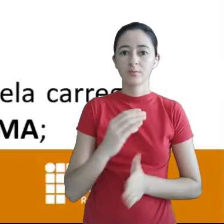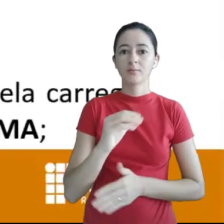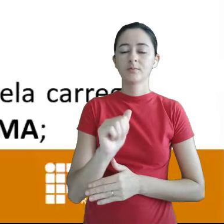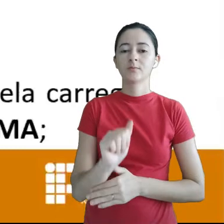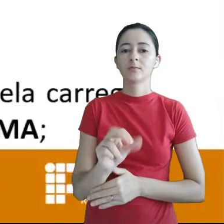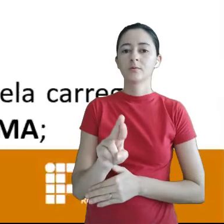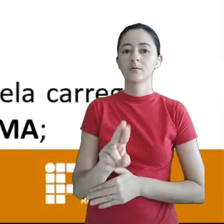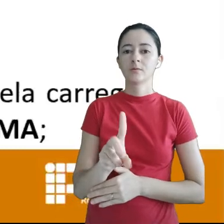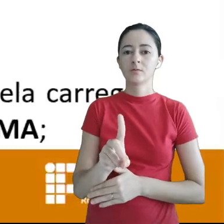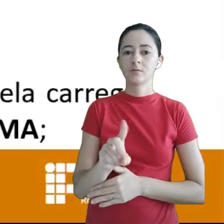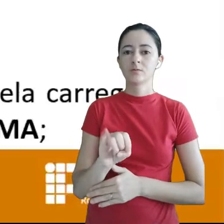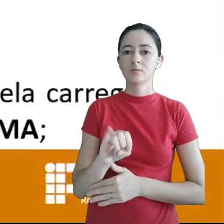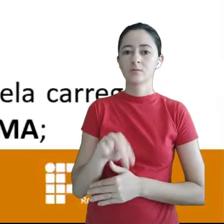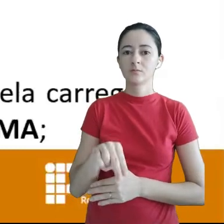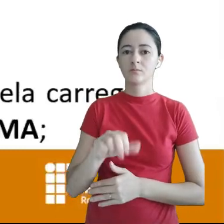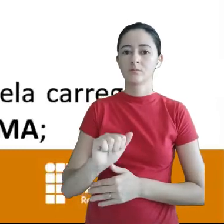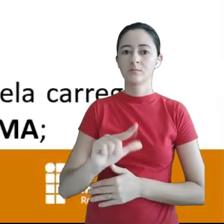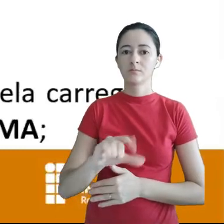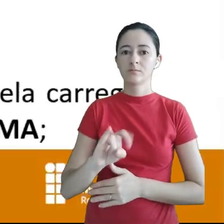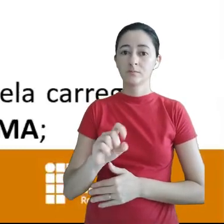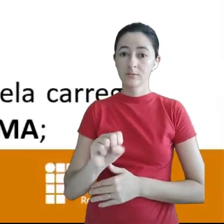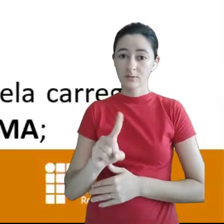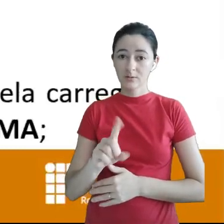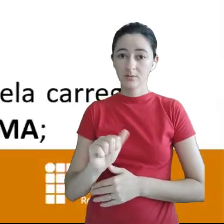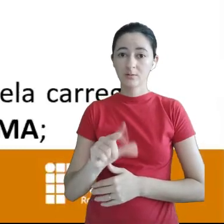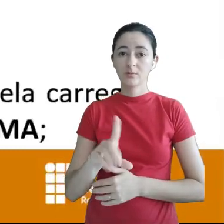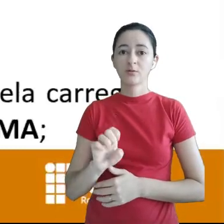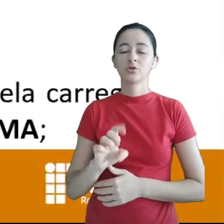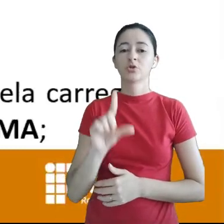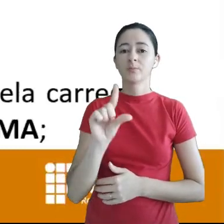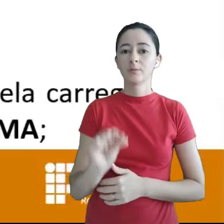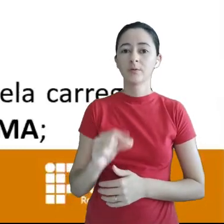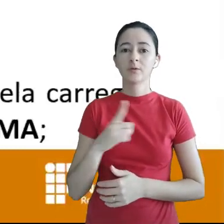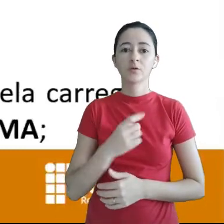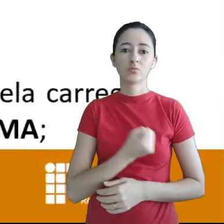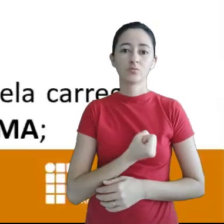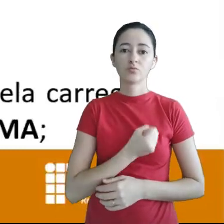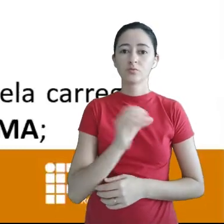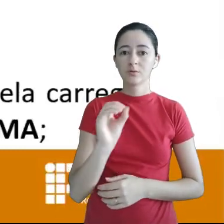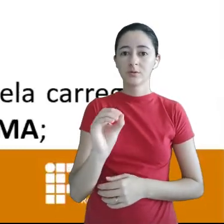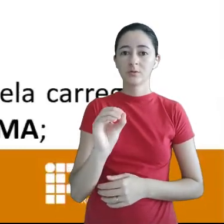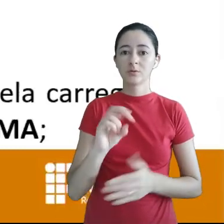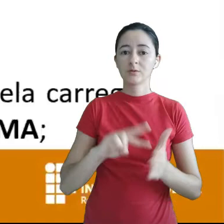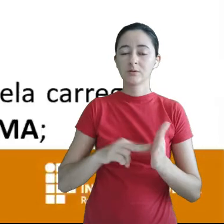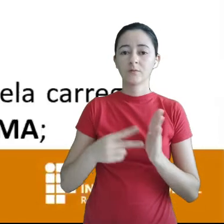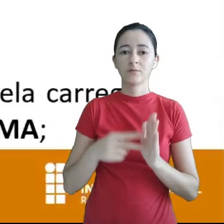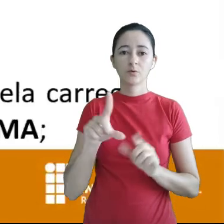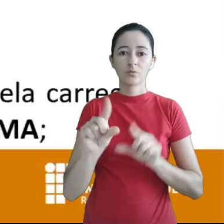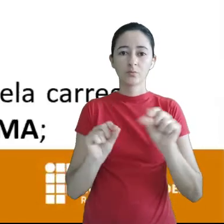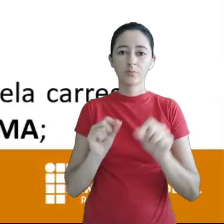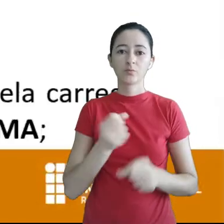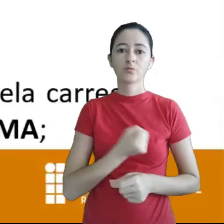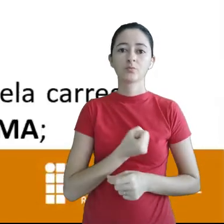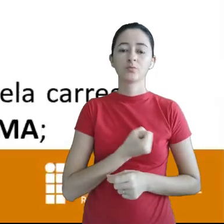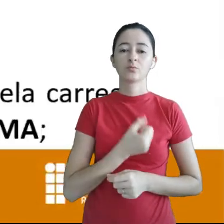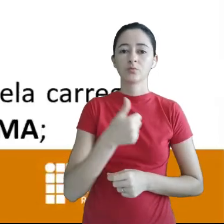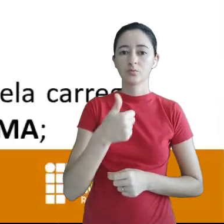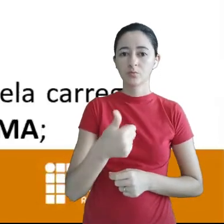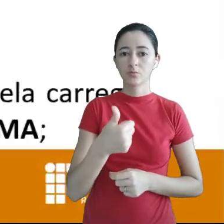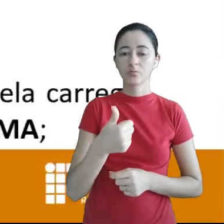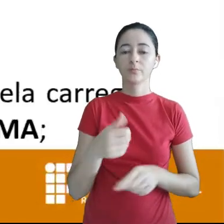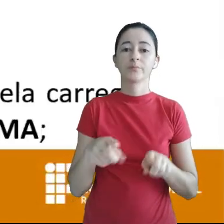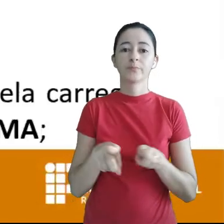símbolos. Na cardinalidade mínima, nós temos o 0, que significa opcional. E o 1